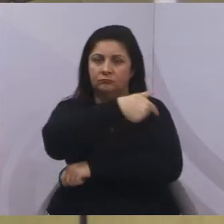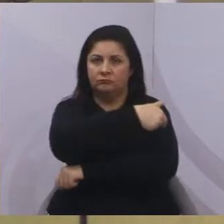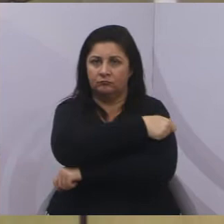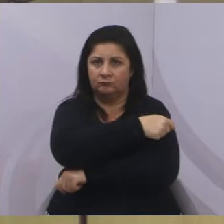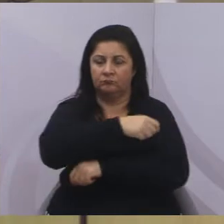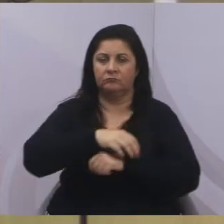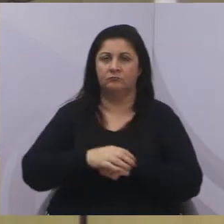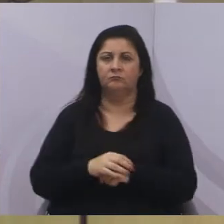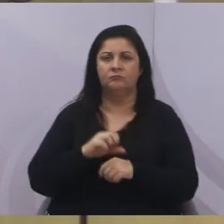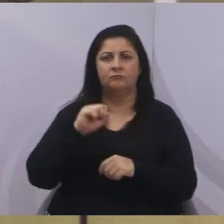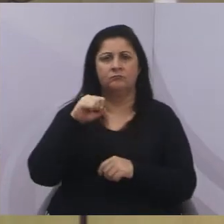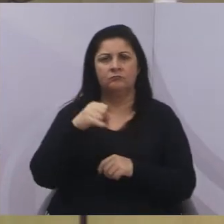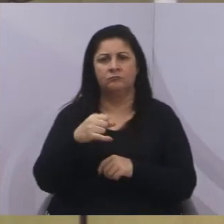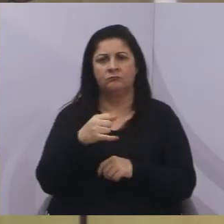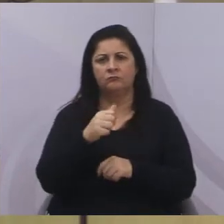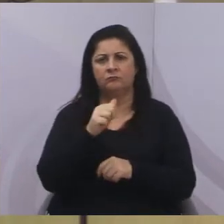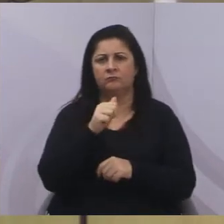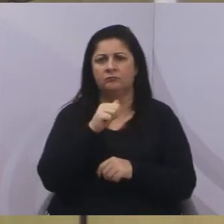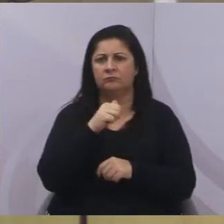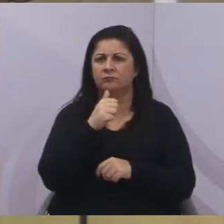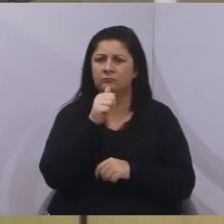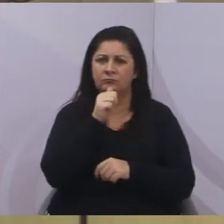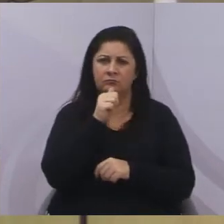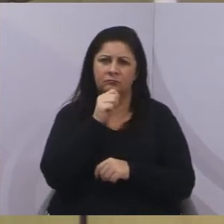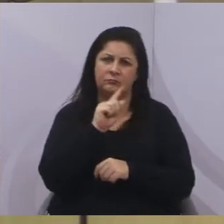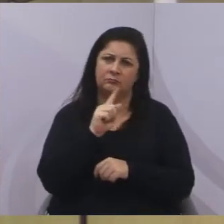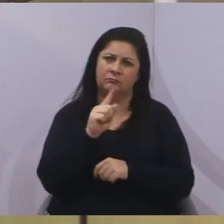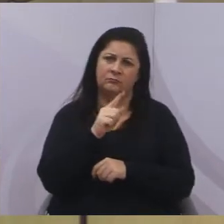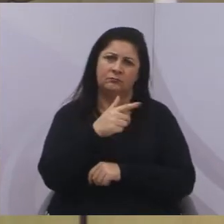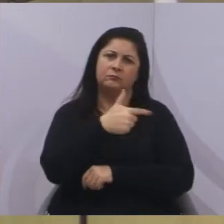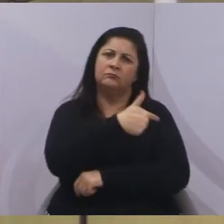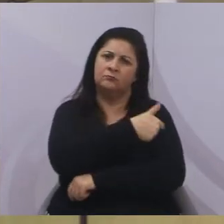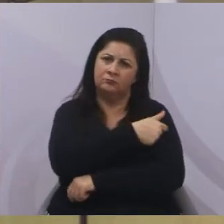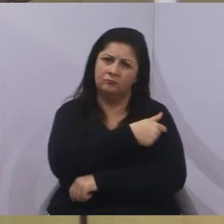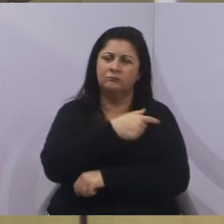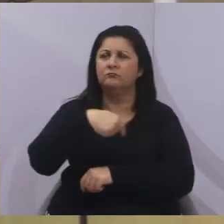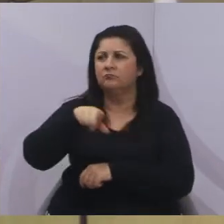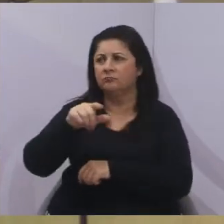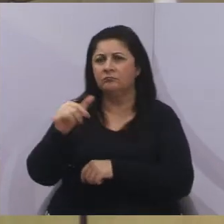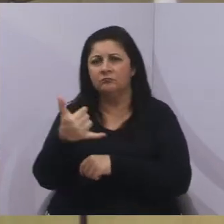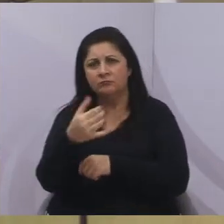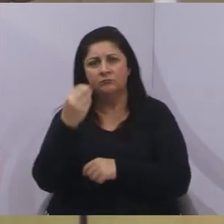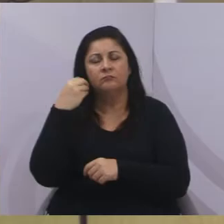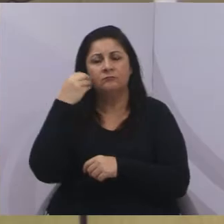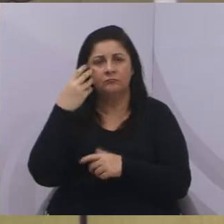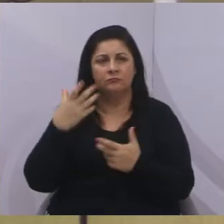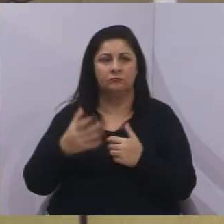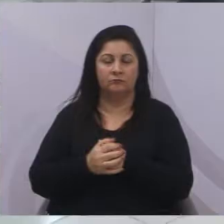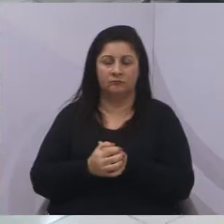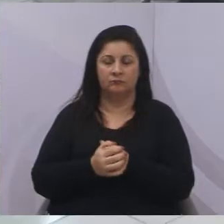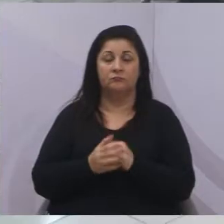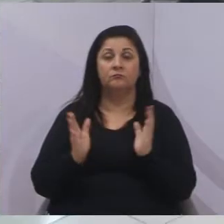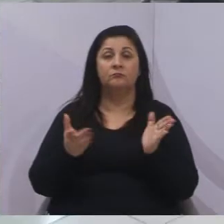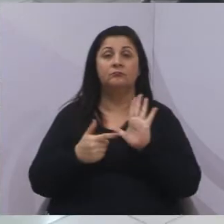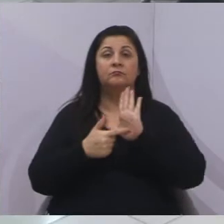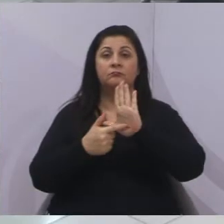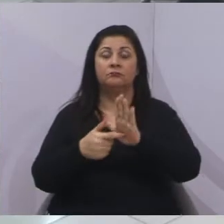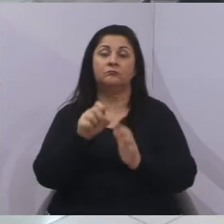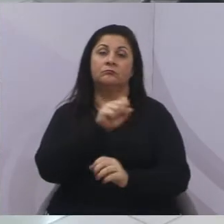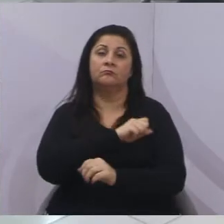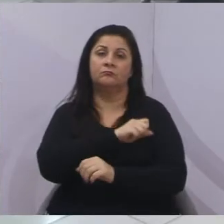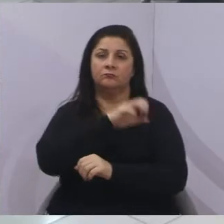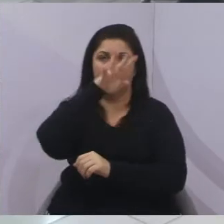ainda não tomou a primeira dose fazer a repescagem. A Marilis vai fazer a apresentação para nós, então, dos